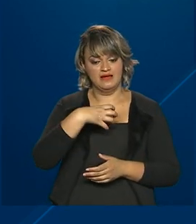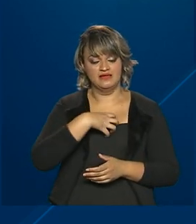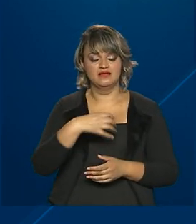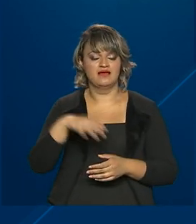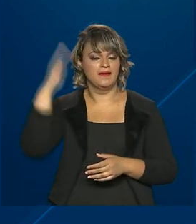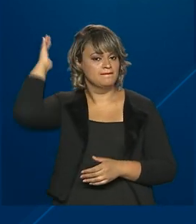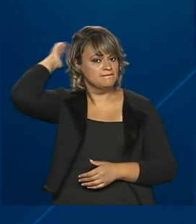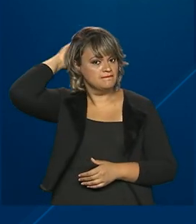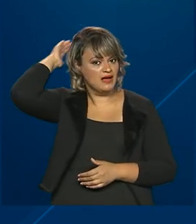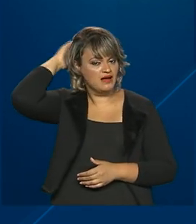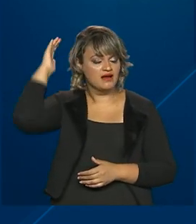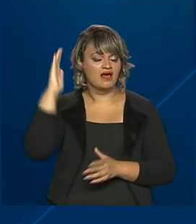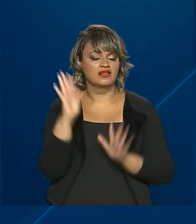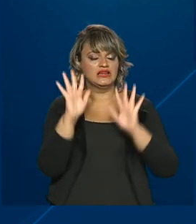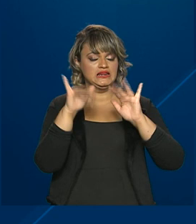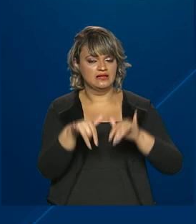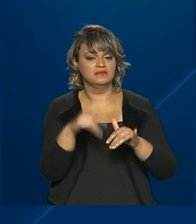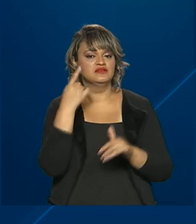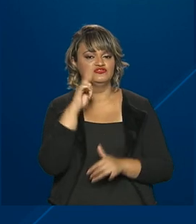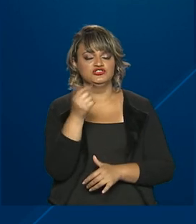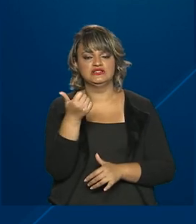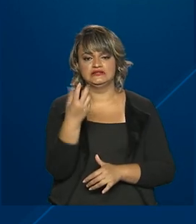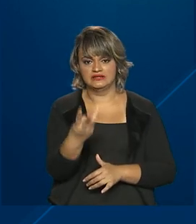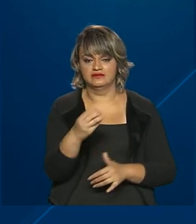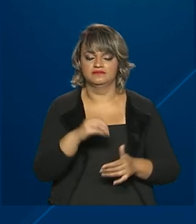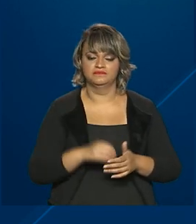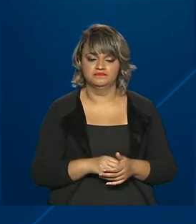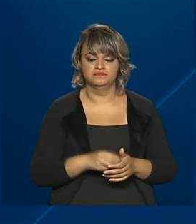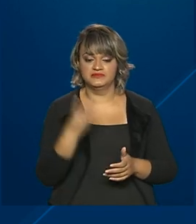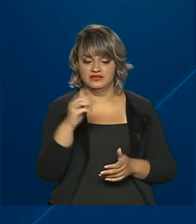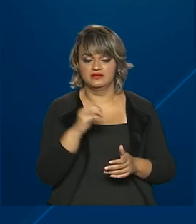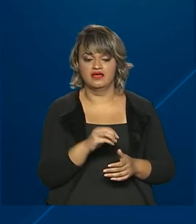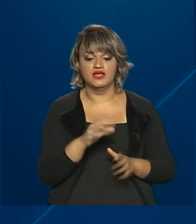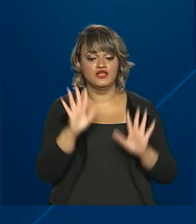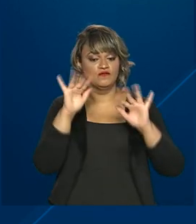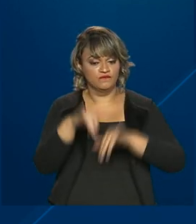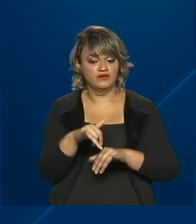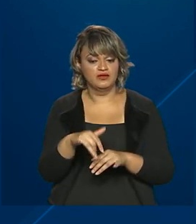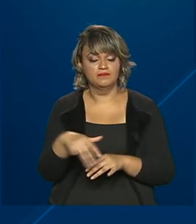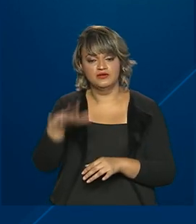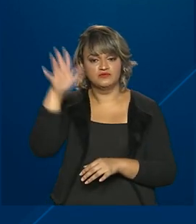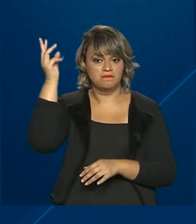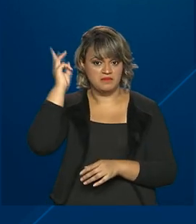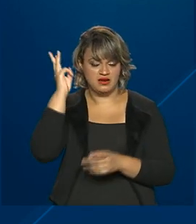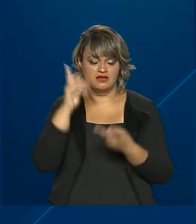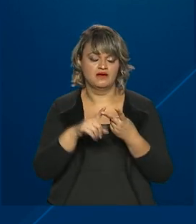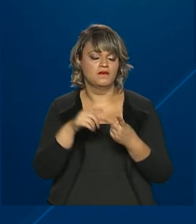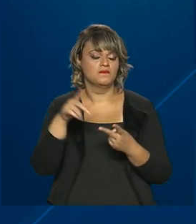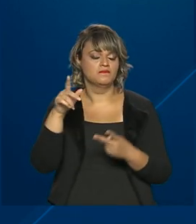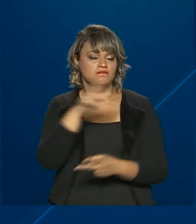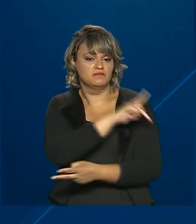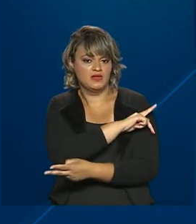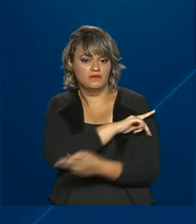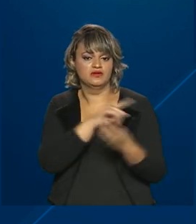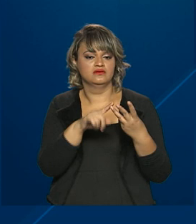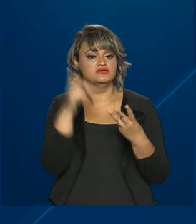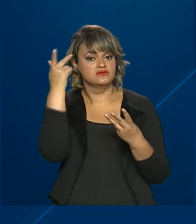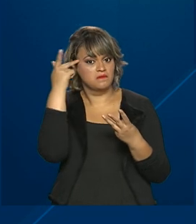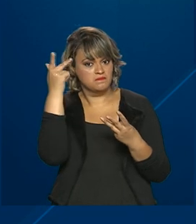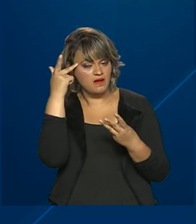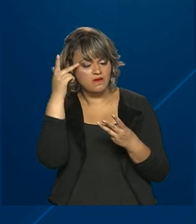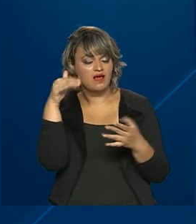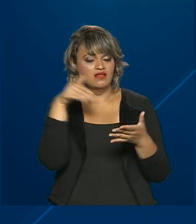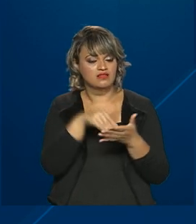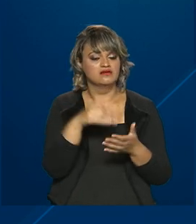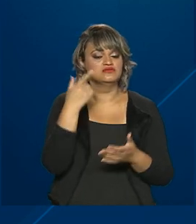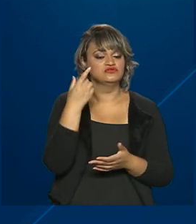Bahia e parar finalizaram no dia trinta por fim produtores do Maranhão Piauí e São Paulo